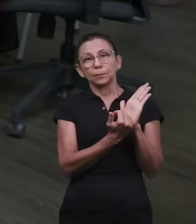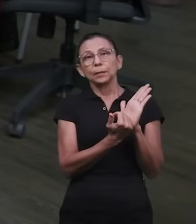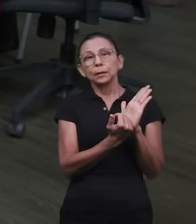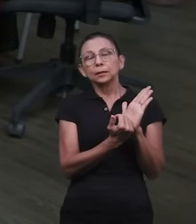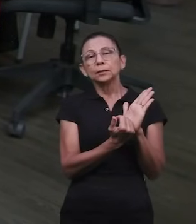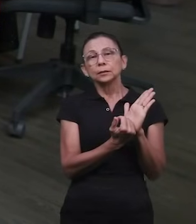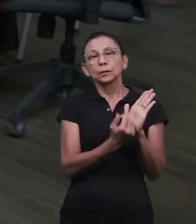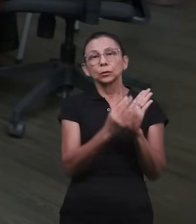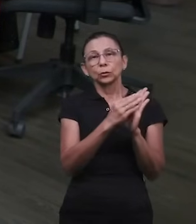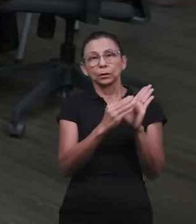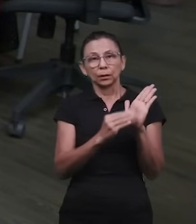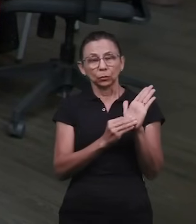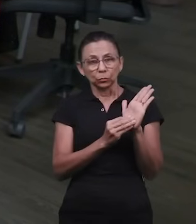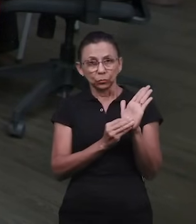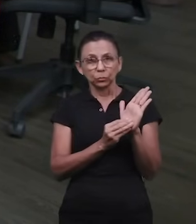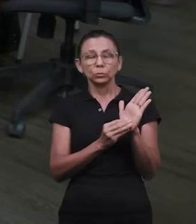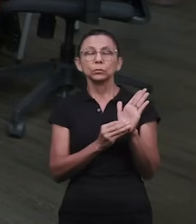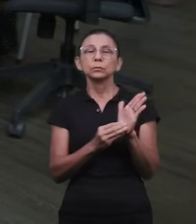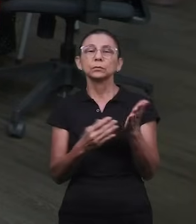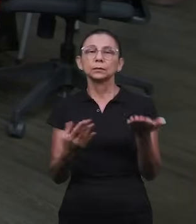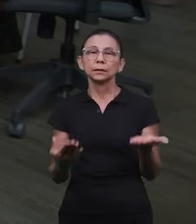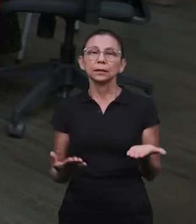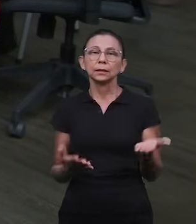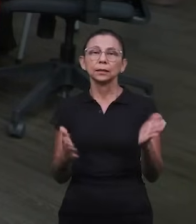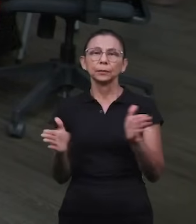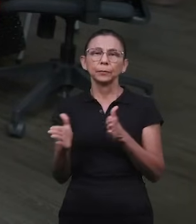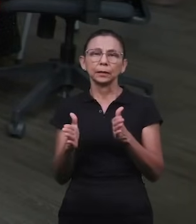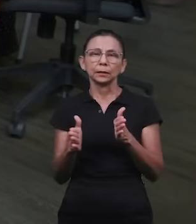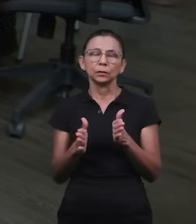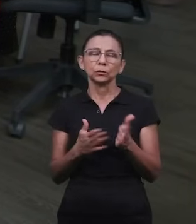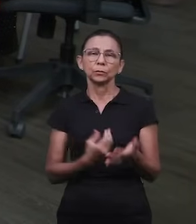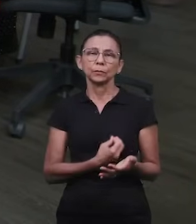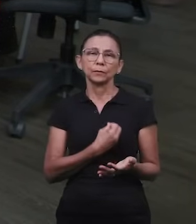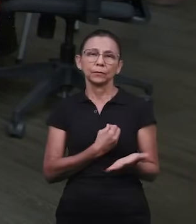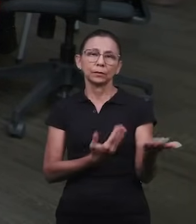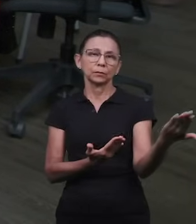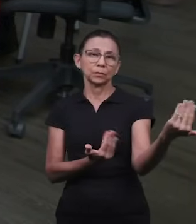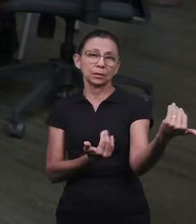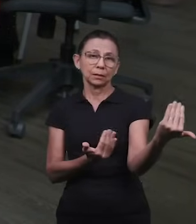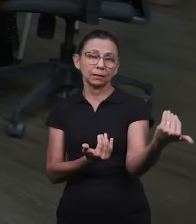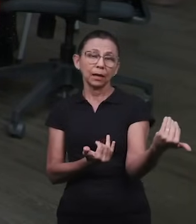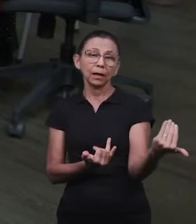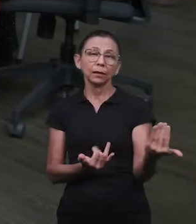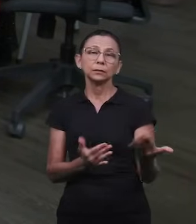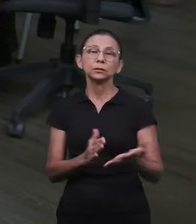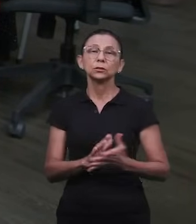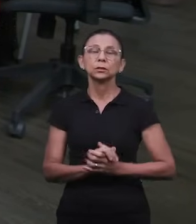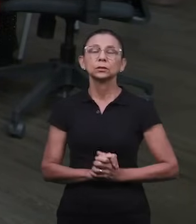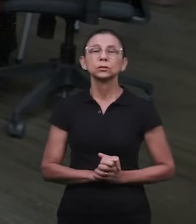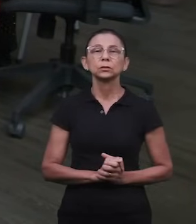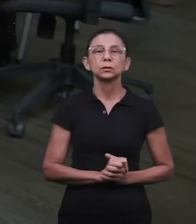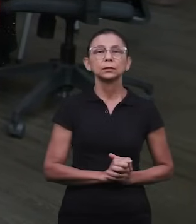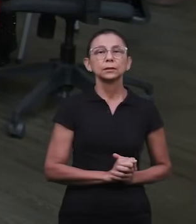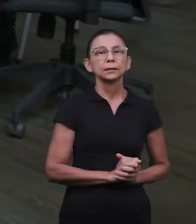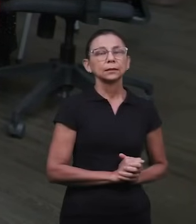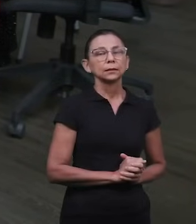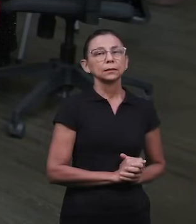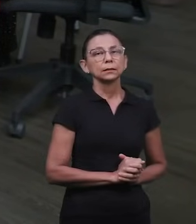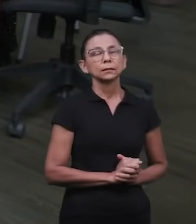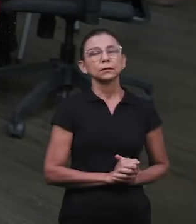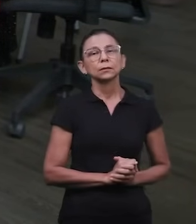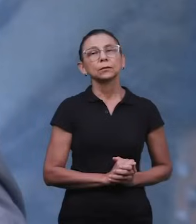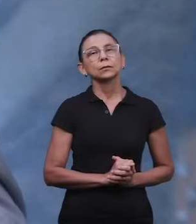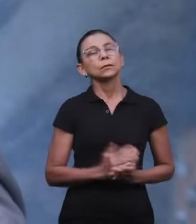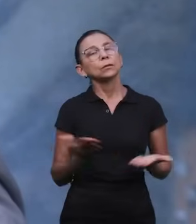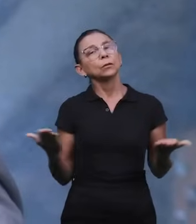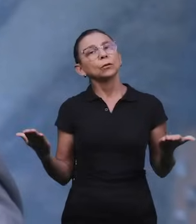né, do programa Os Dias da Minha Mocidade. O pastor Alexandre Brasil está aqui, já foi apresentado. E nesse programa